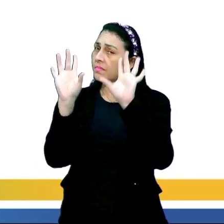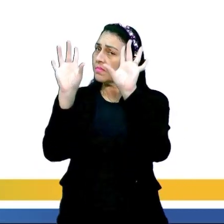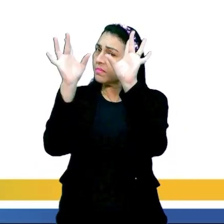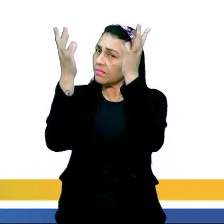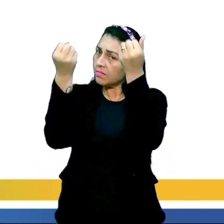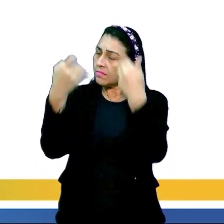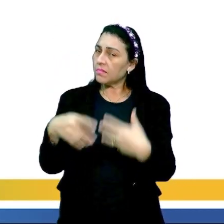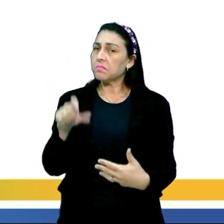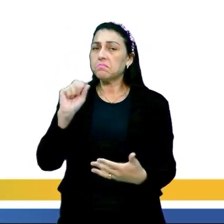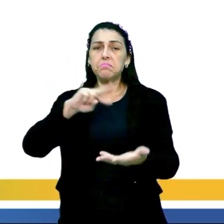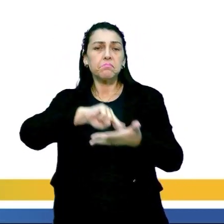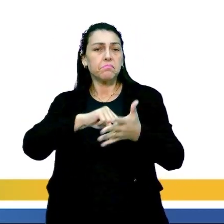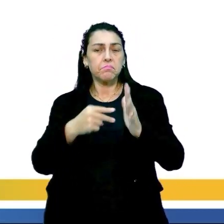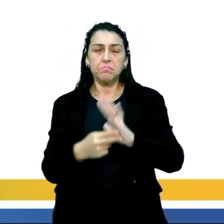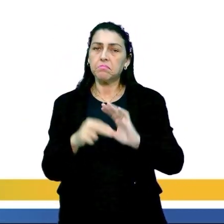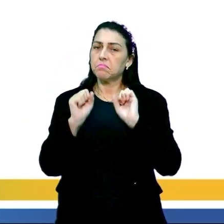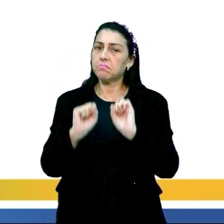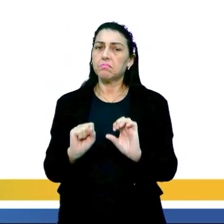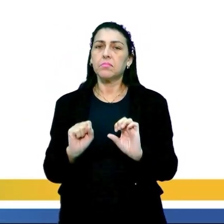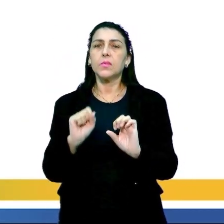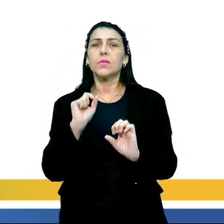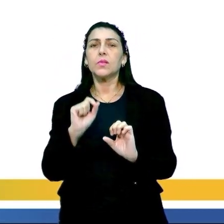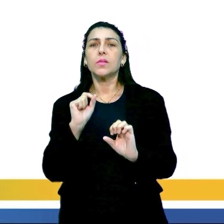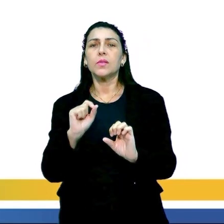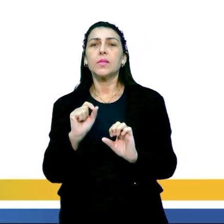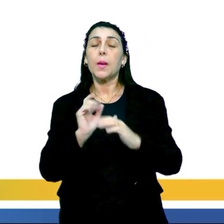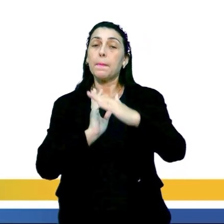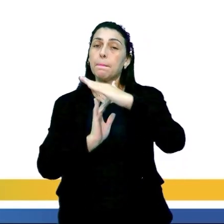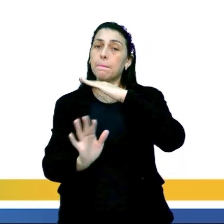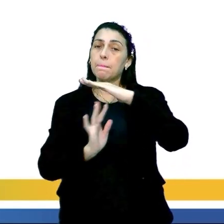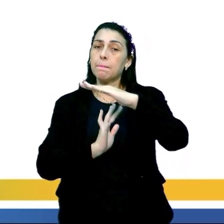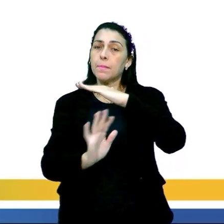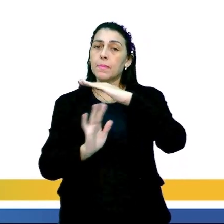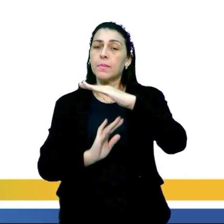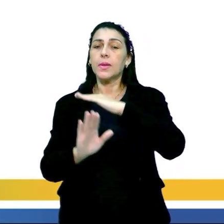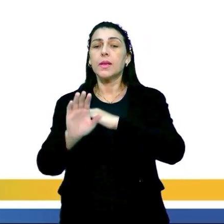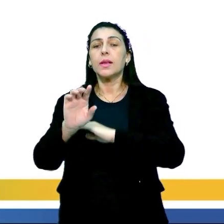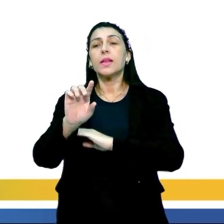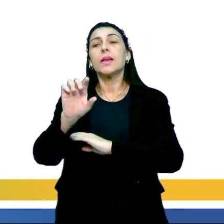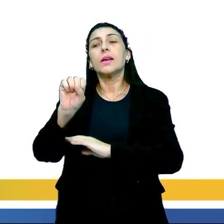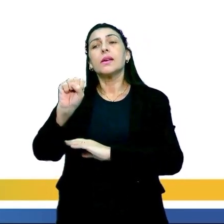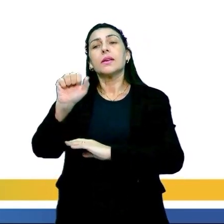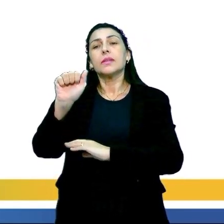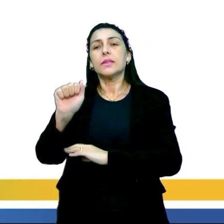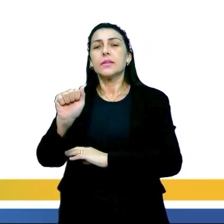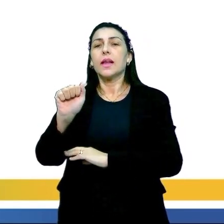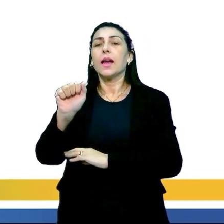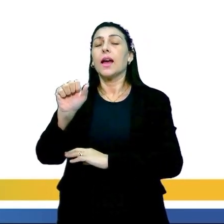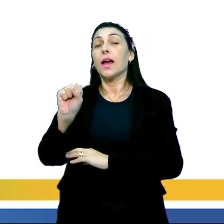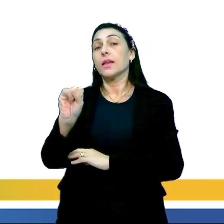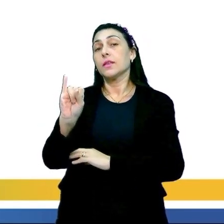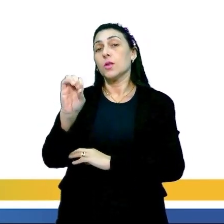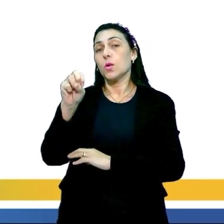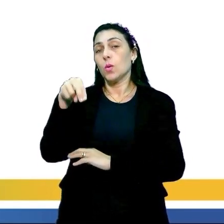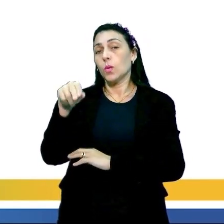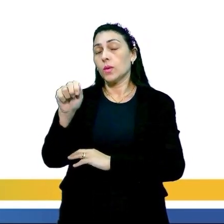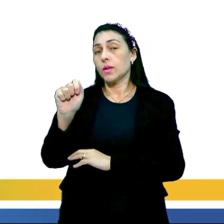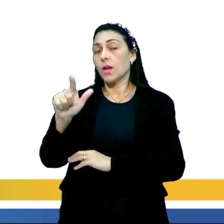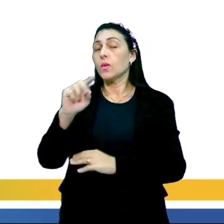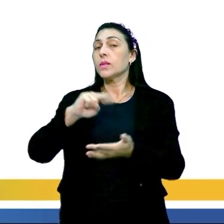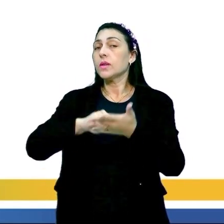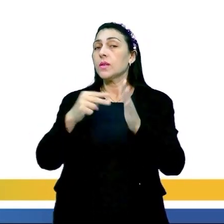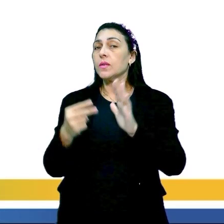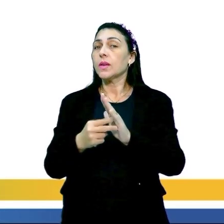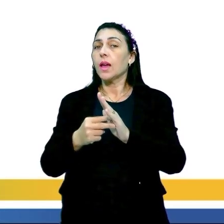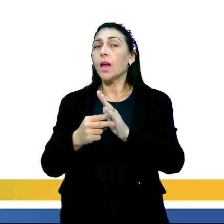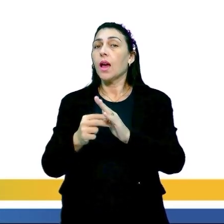é a transumância. A gente também pode chamar a transumância de migração sazonal. A palavra sazonal significa o quê? Estação